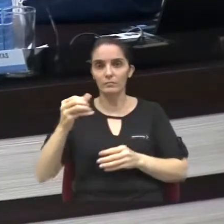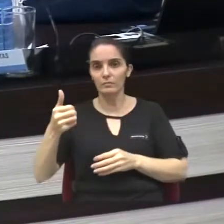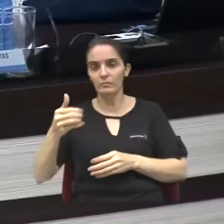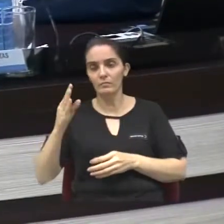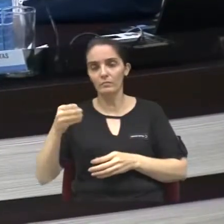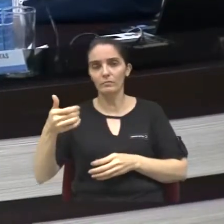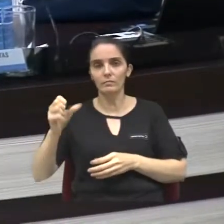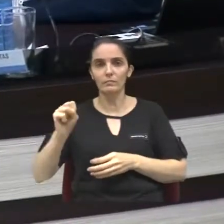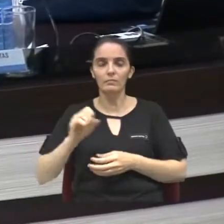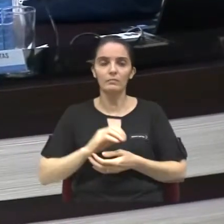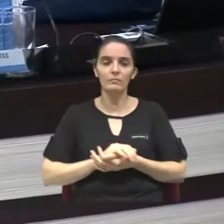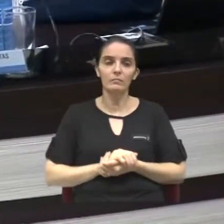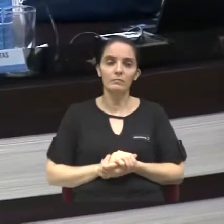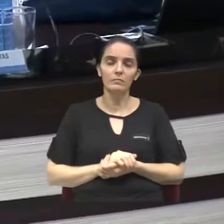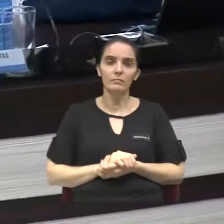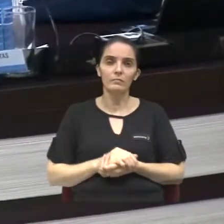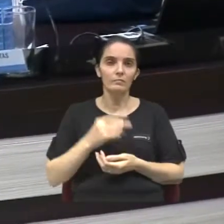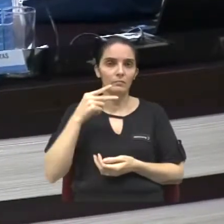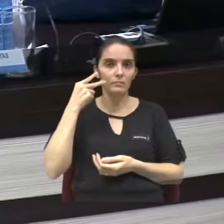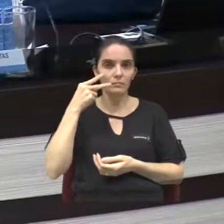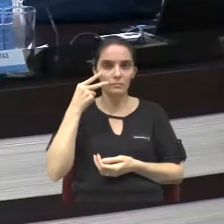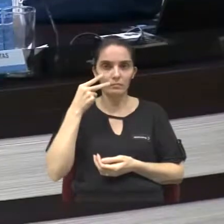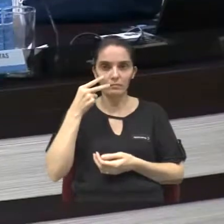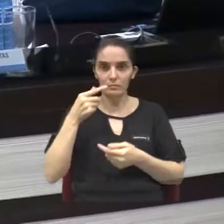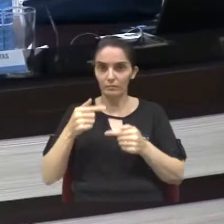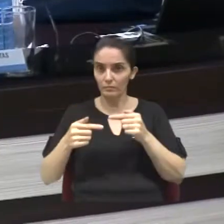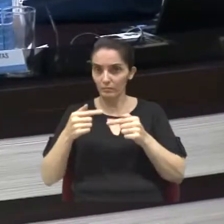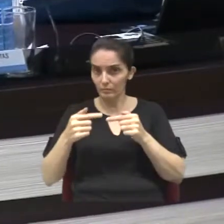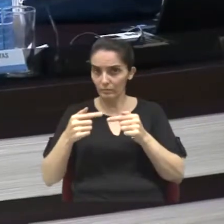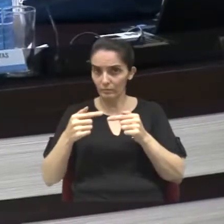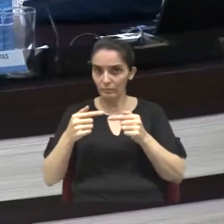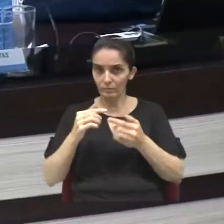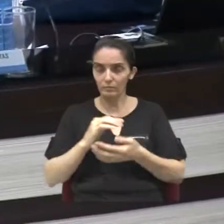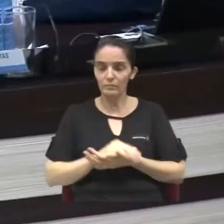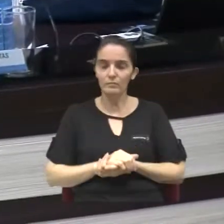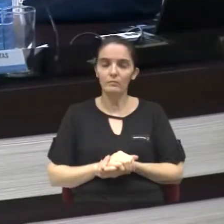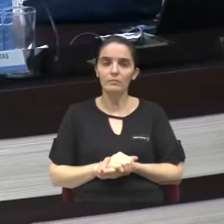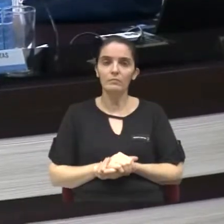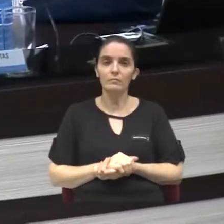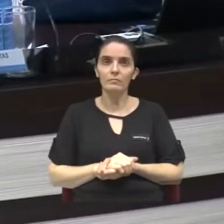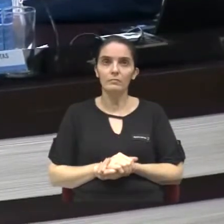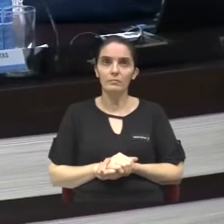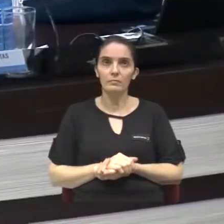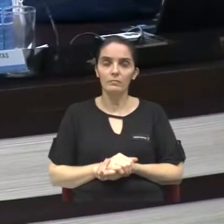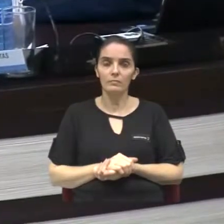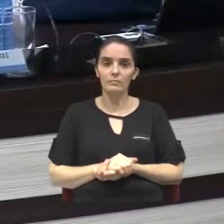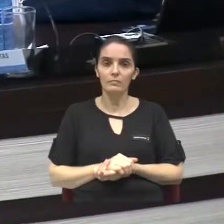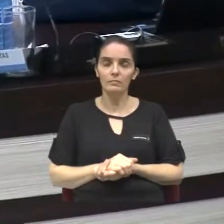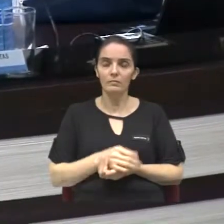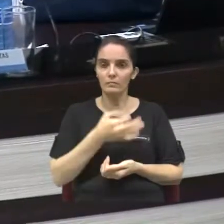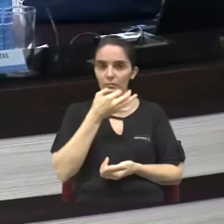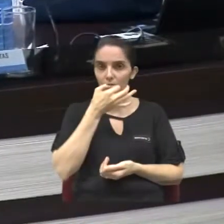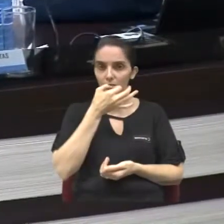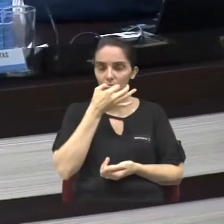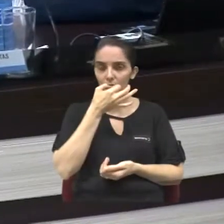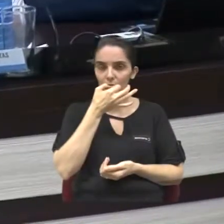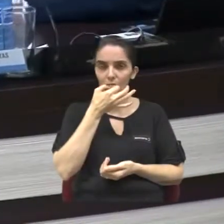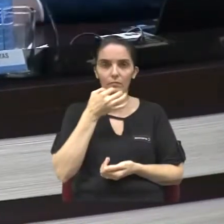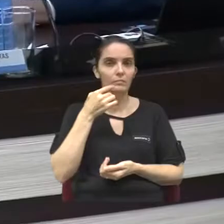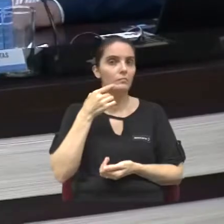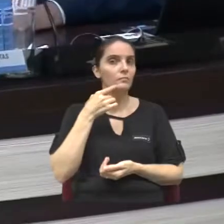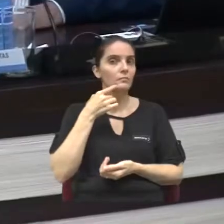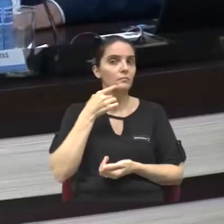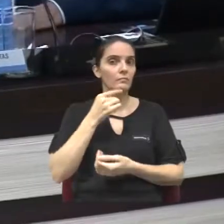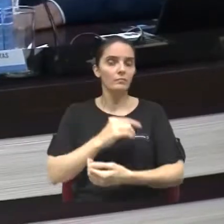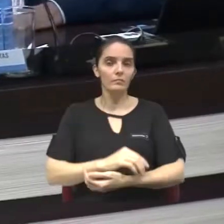101/18. Algum vereador deseja discutir? Eu quero discutir, senhor presidente. Para a discussão, o vereador Cleiton